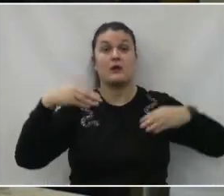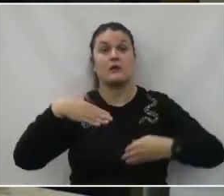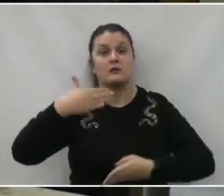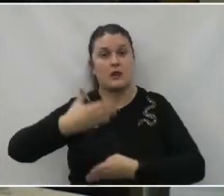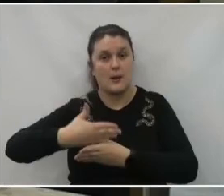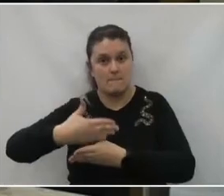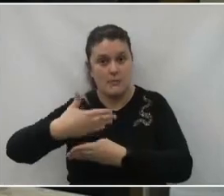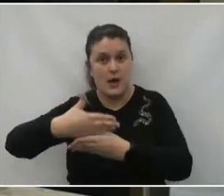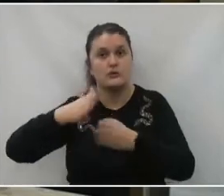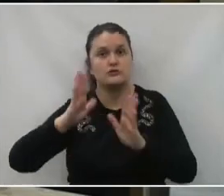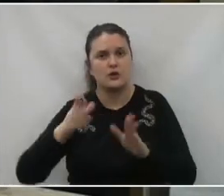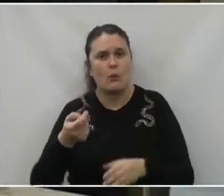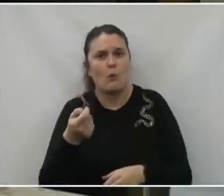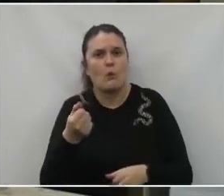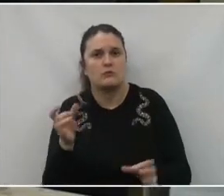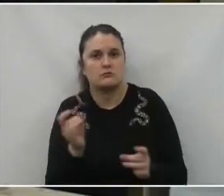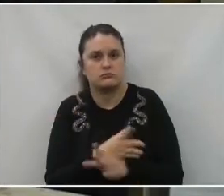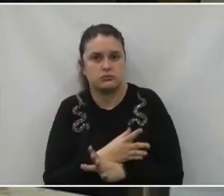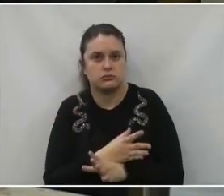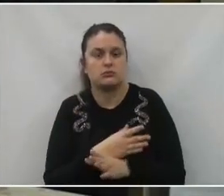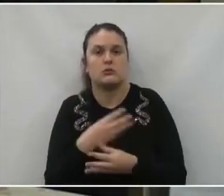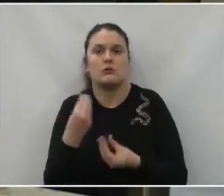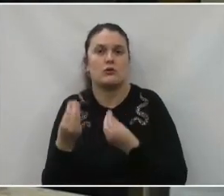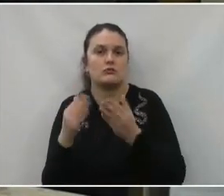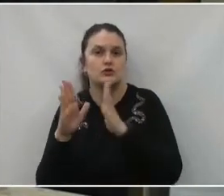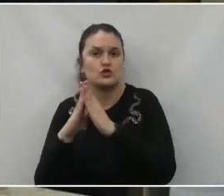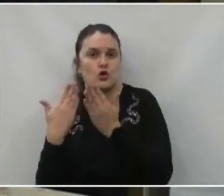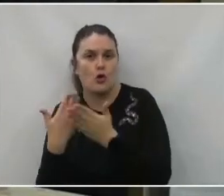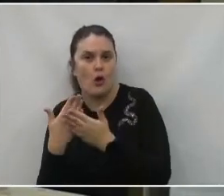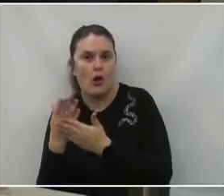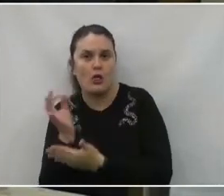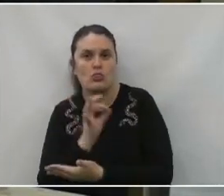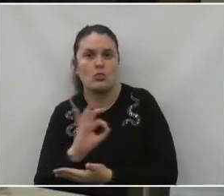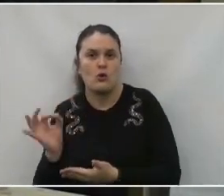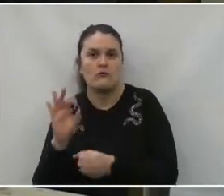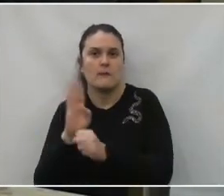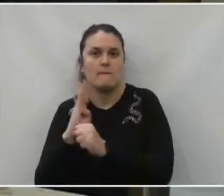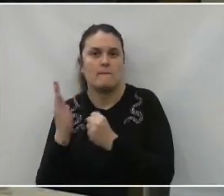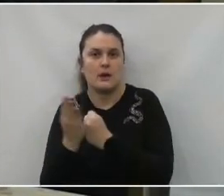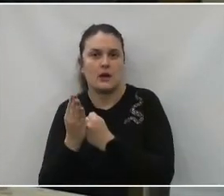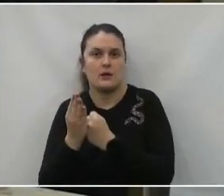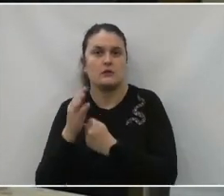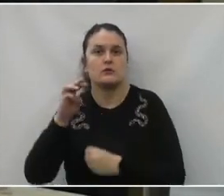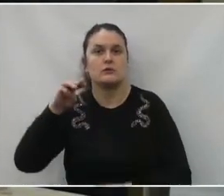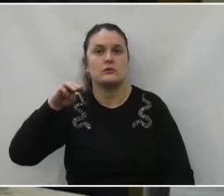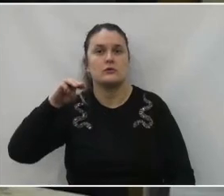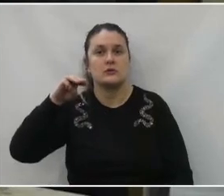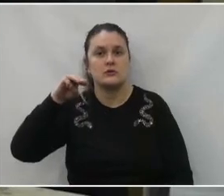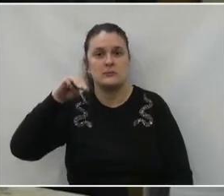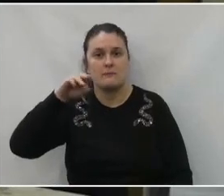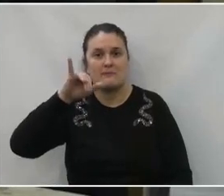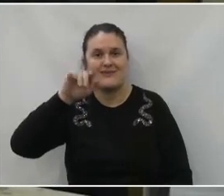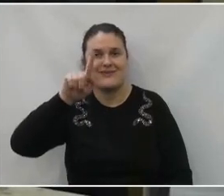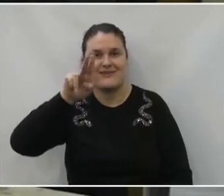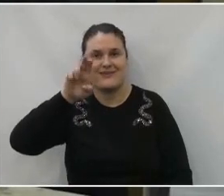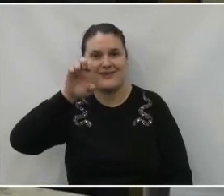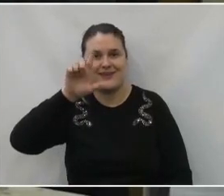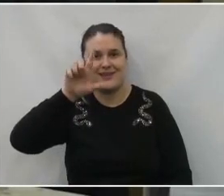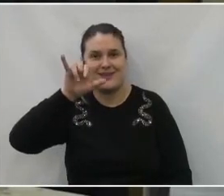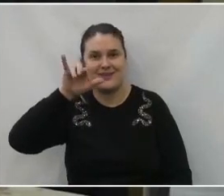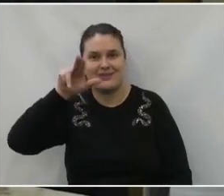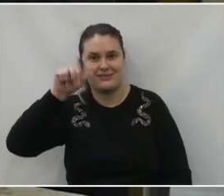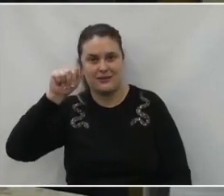sendo finalizadas, como é a escola nova lá no São Sebastião, Miguelina Essa Treuque, como a